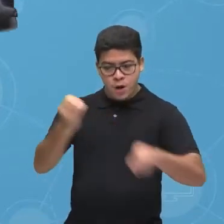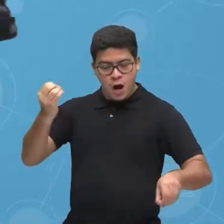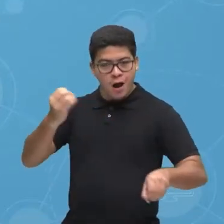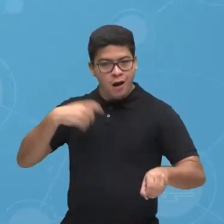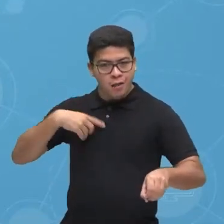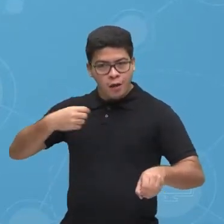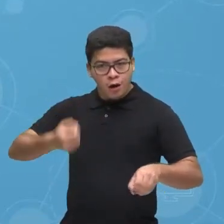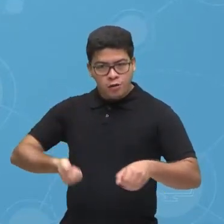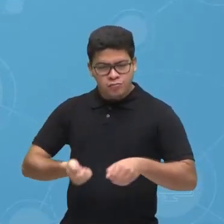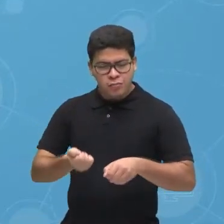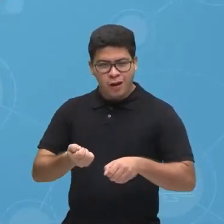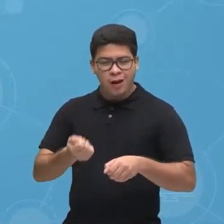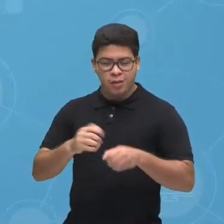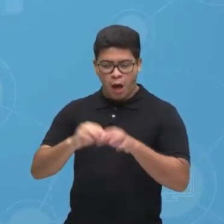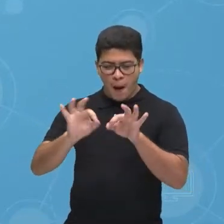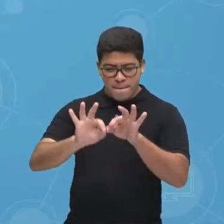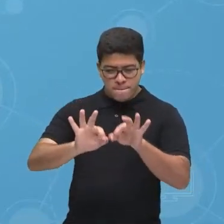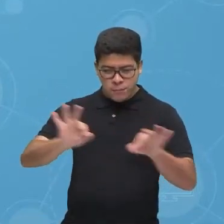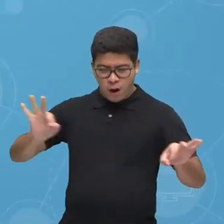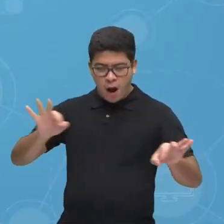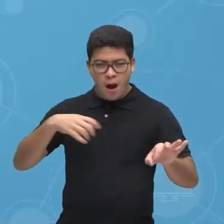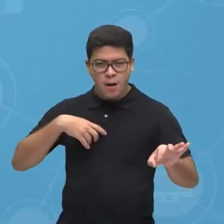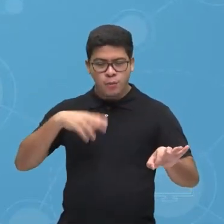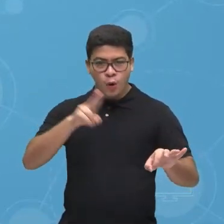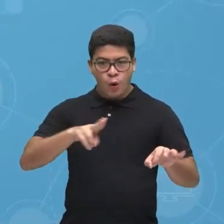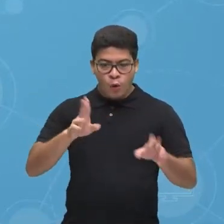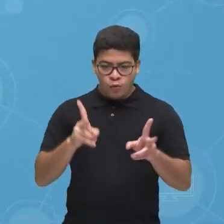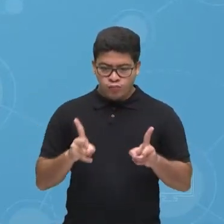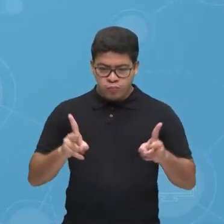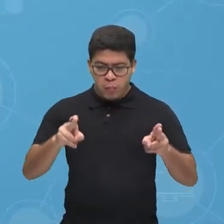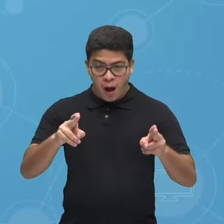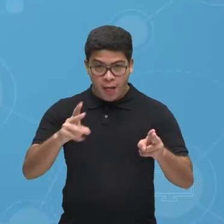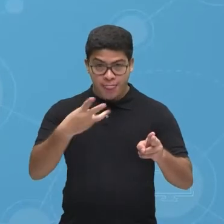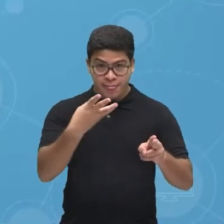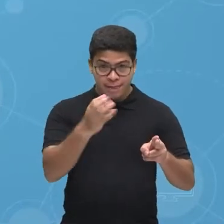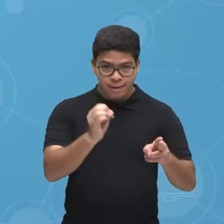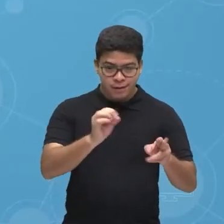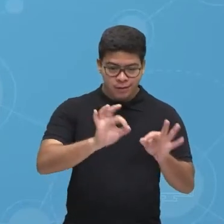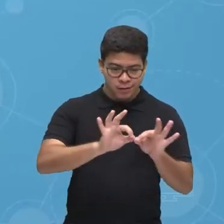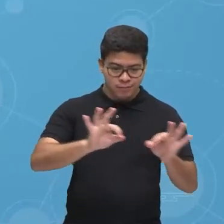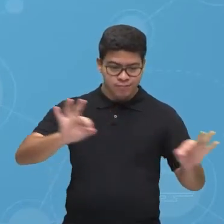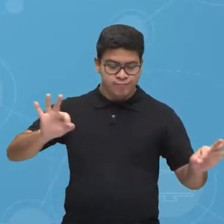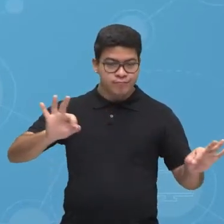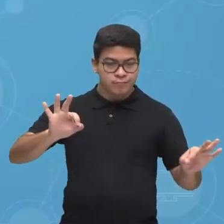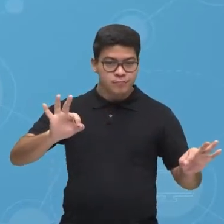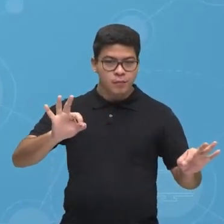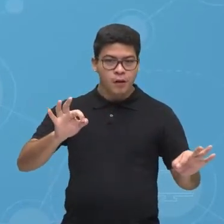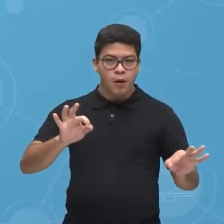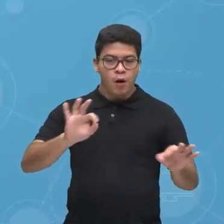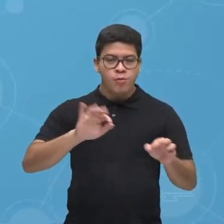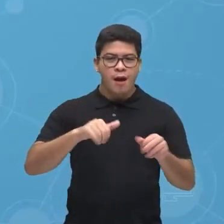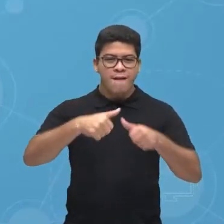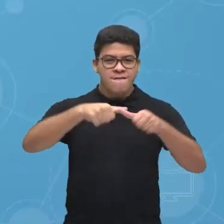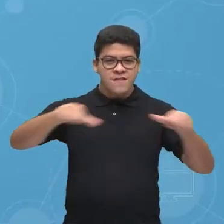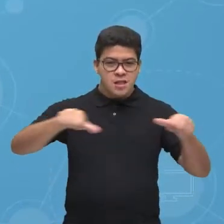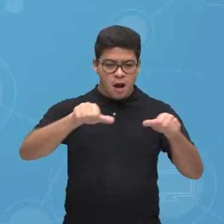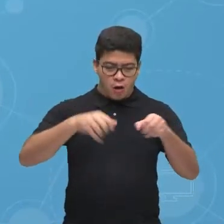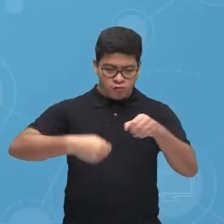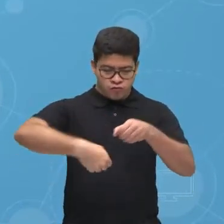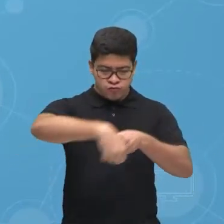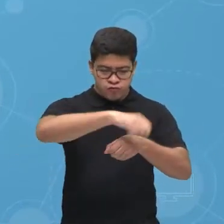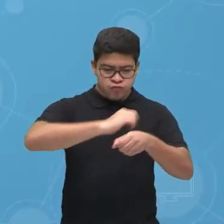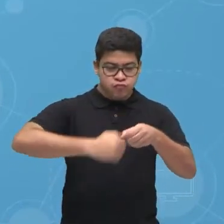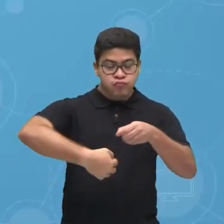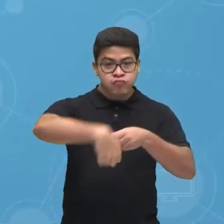aparelho. Aqui tá um pouquinho grande, tem que medir e cortar 30 centímetros. A fita crepe, ela vem aqui, ó, para juntar. Você enfia o